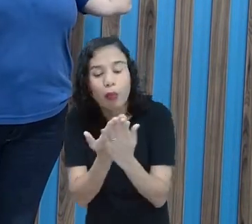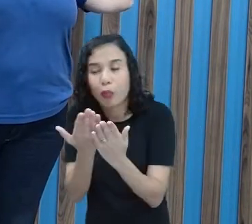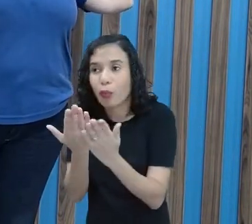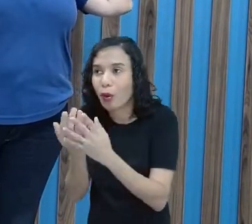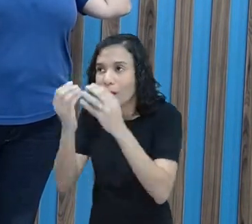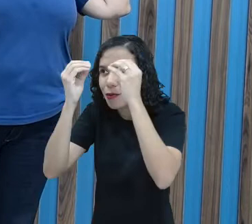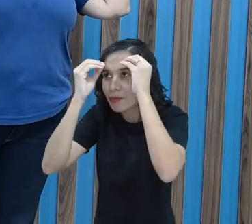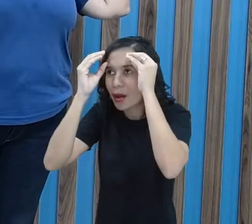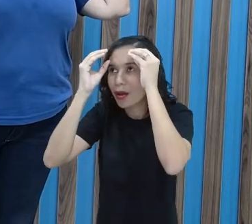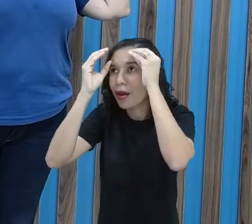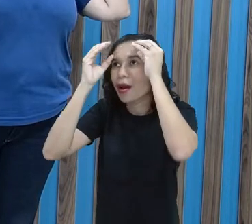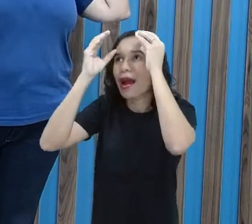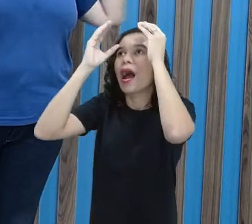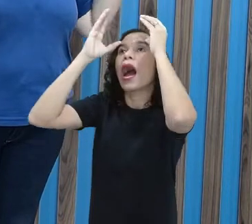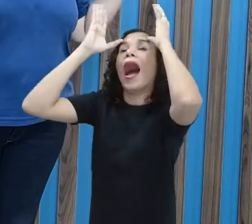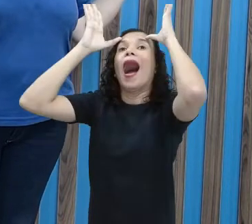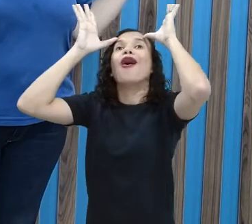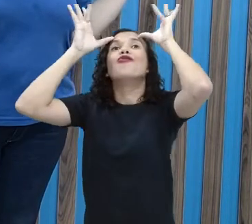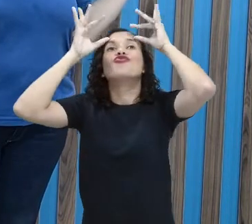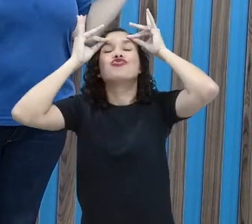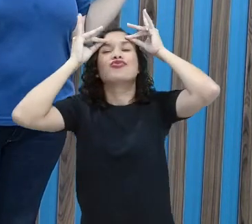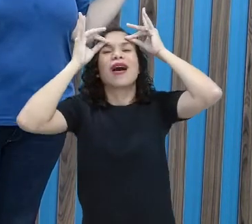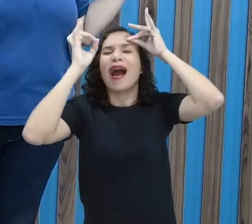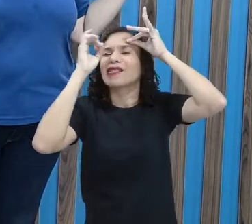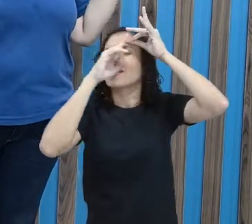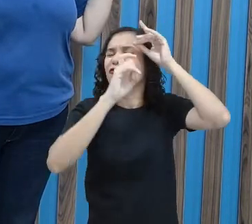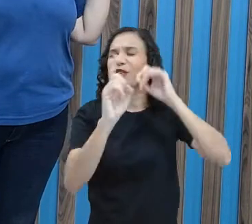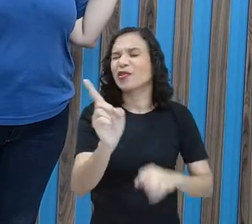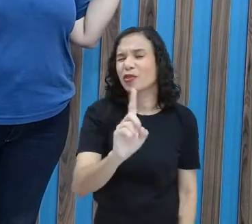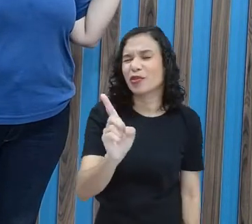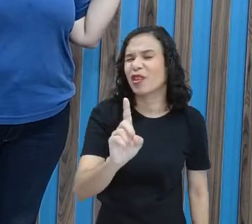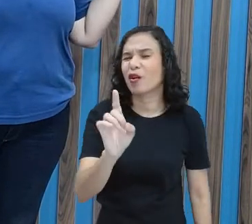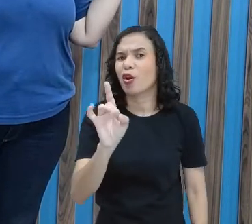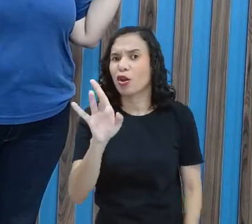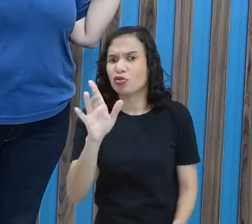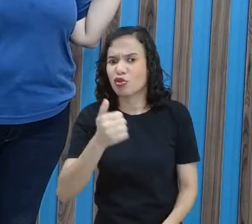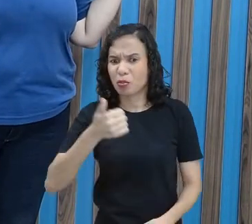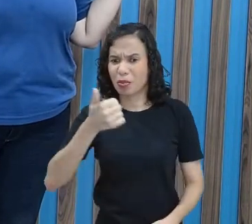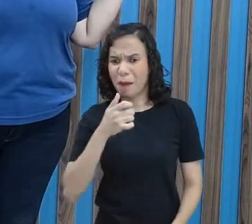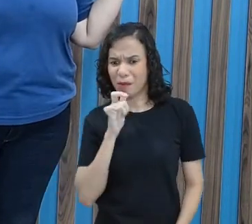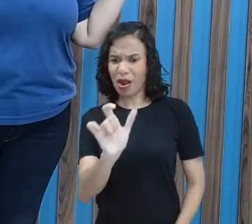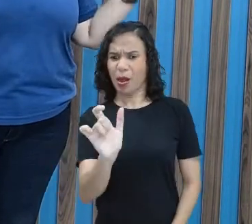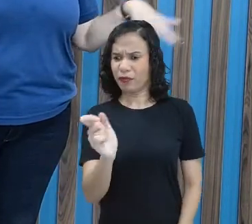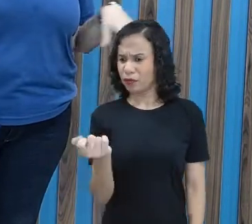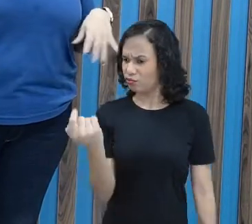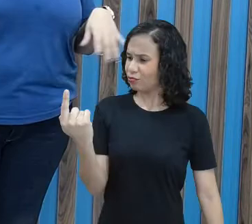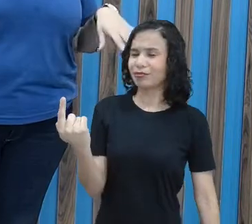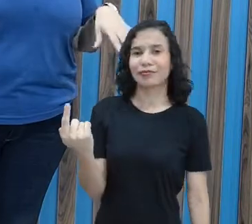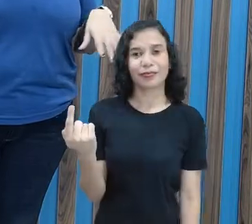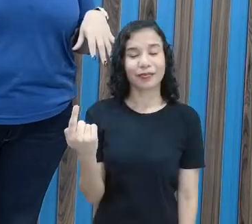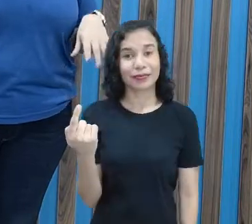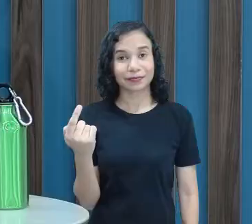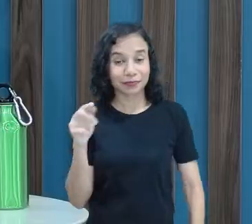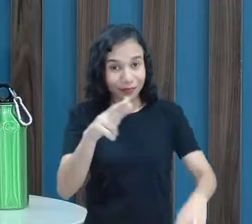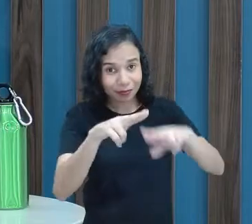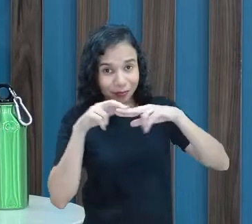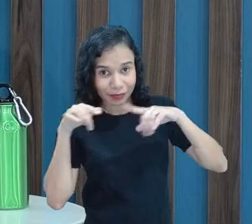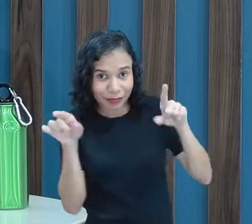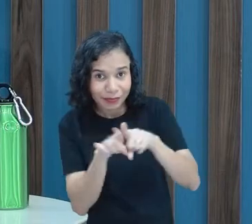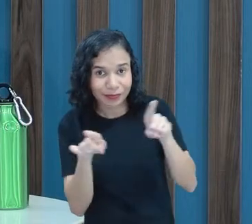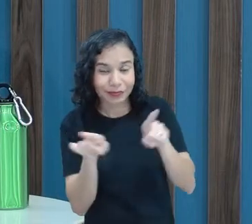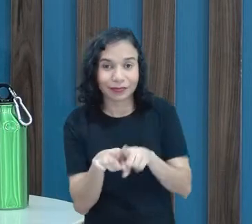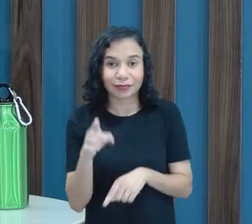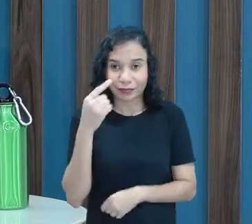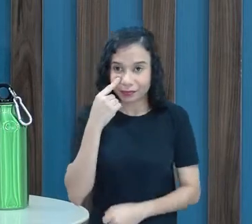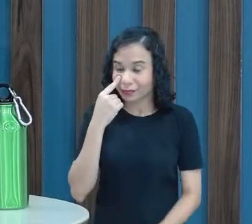vai deixando de achar aquilo difícil, né? Às vezes é só o impacto do nome estranho, não é? Com certeza. E até porque